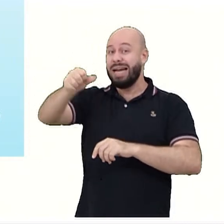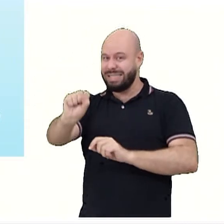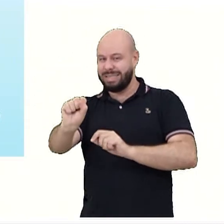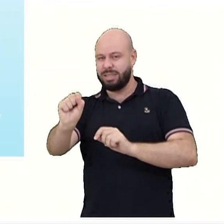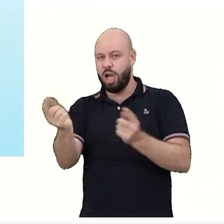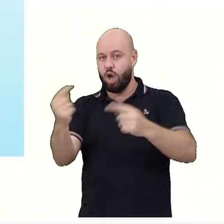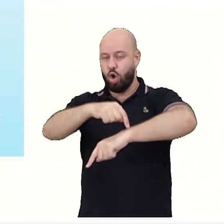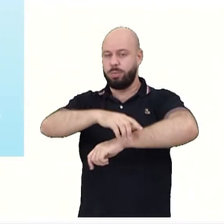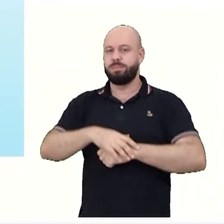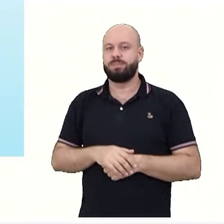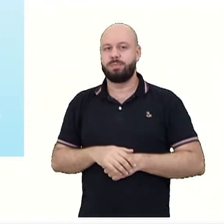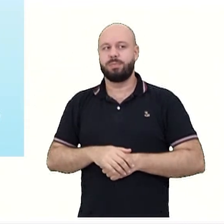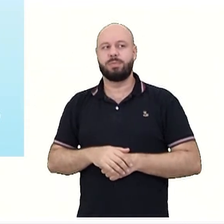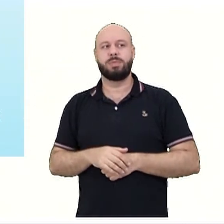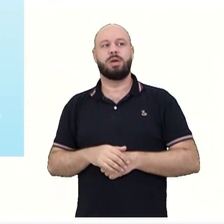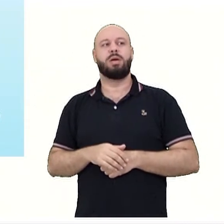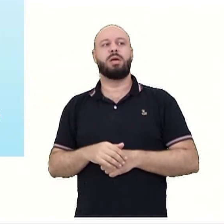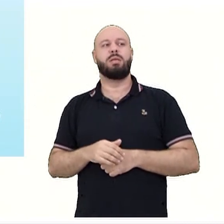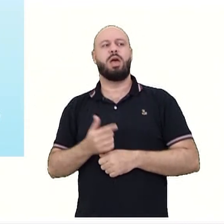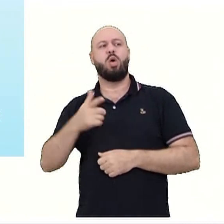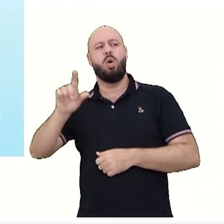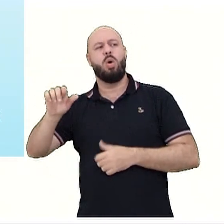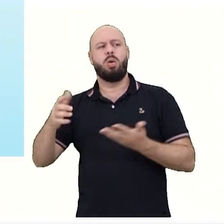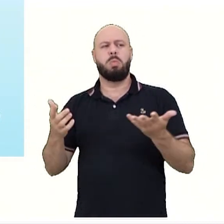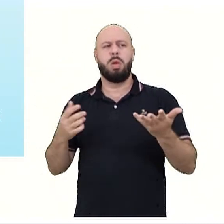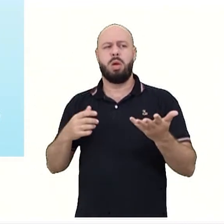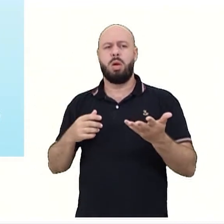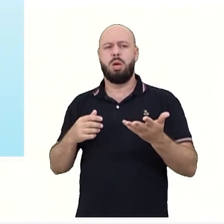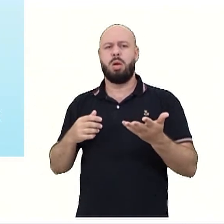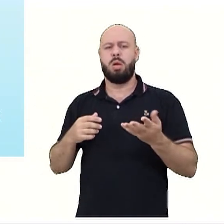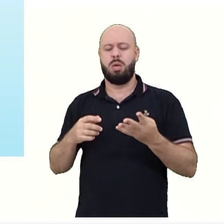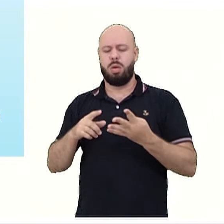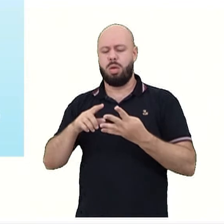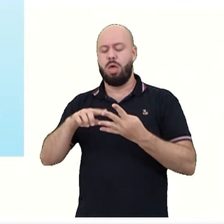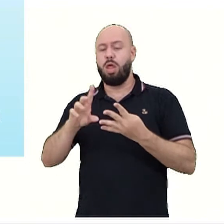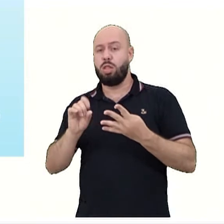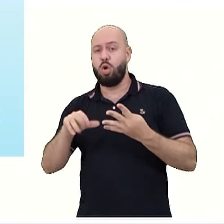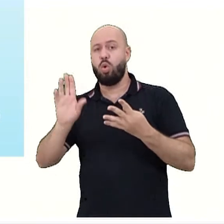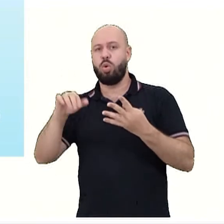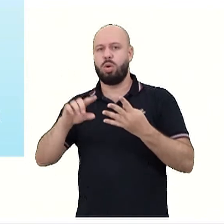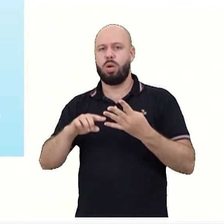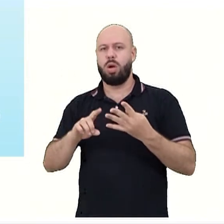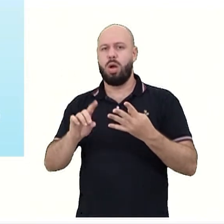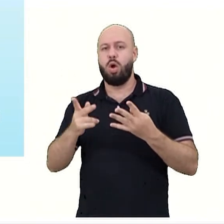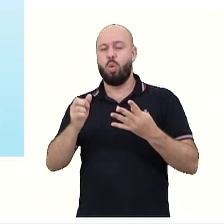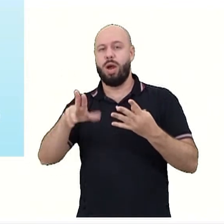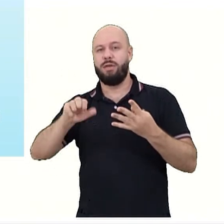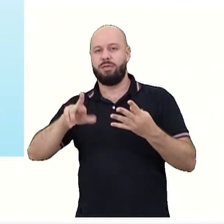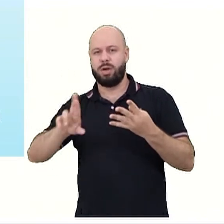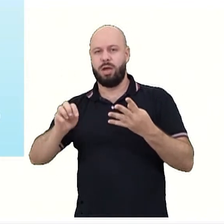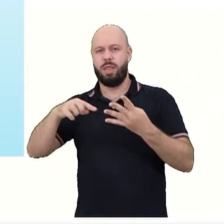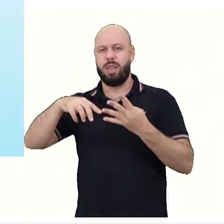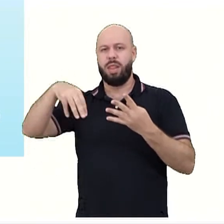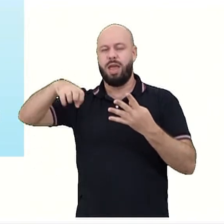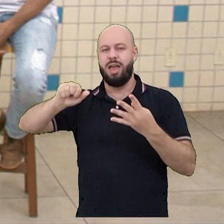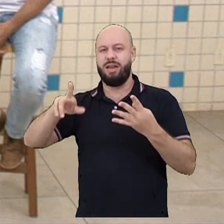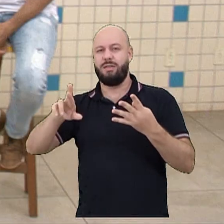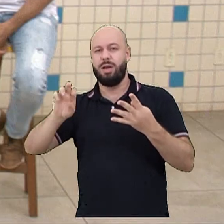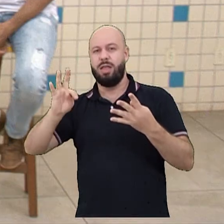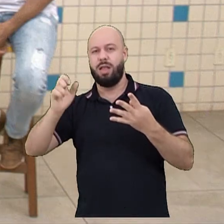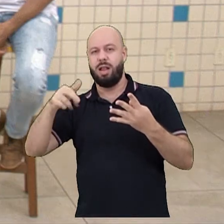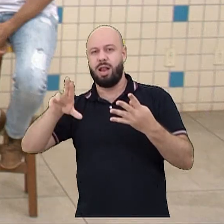i. Although, nós temos também though, however,